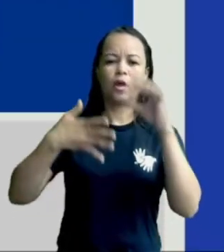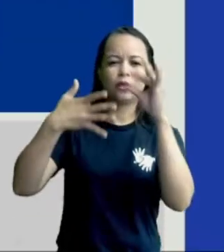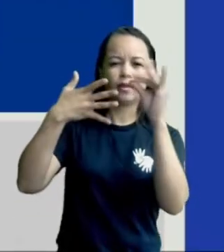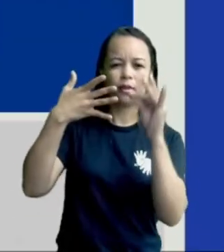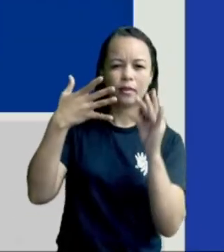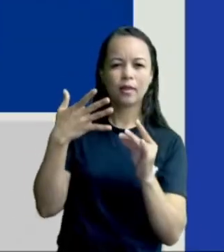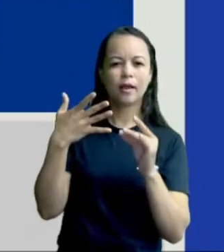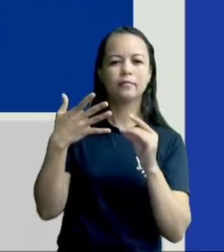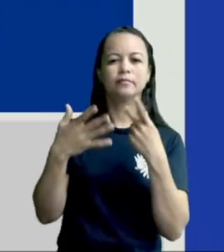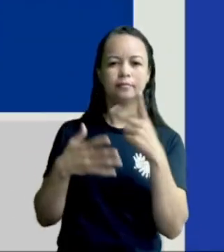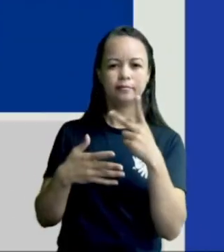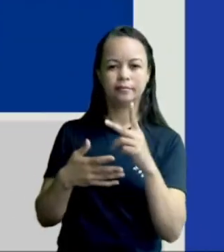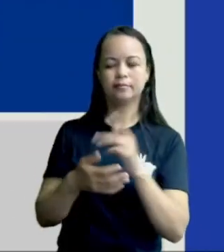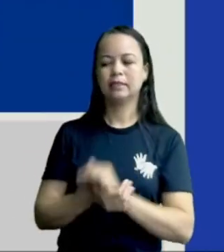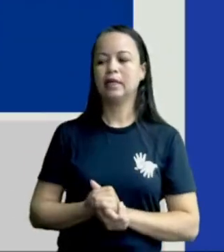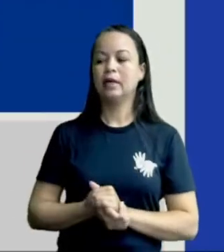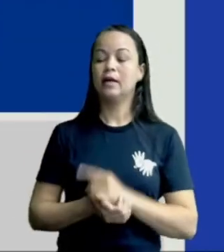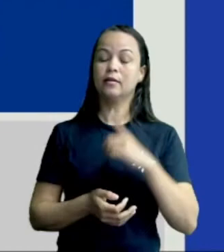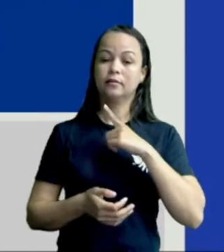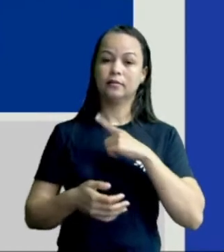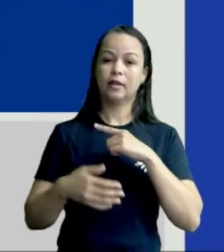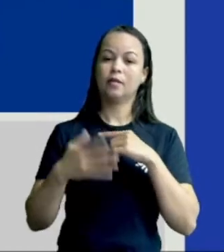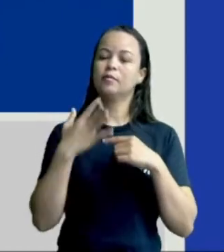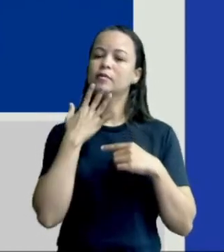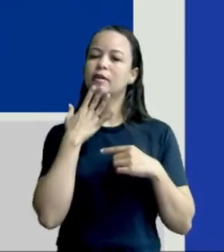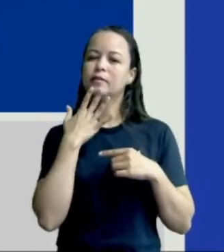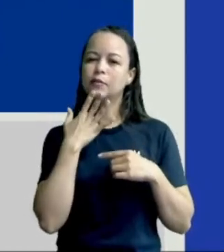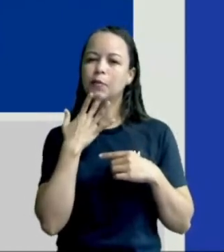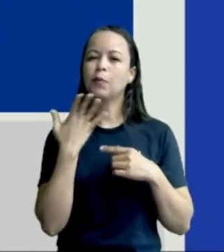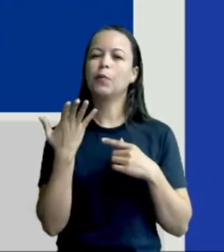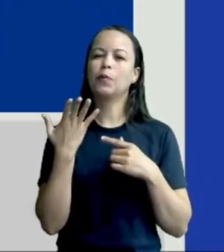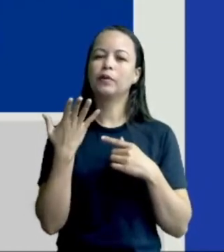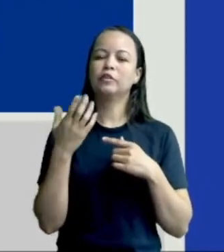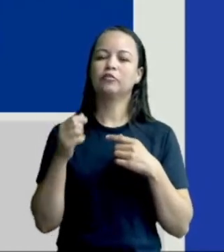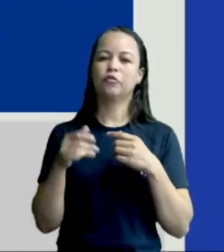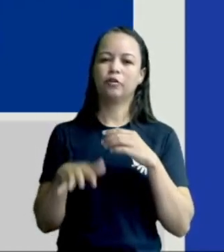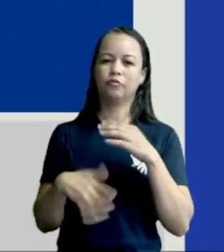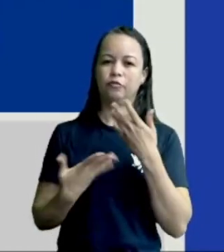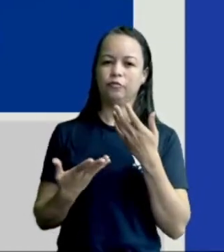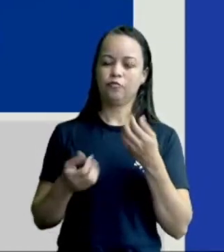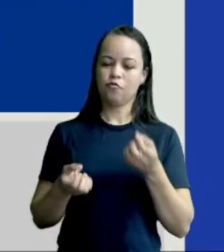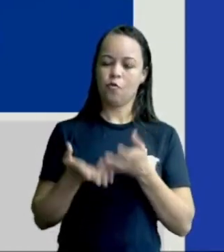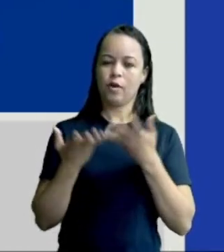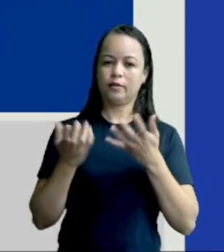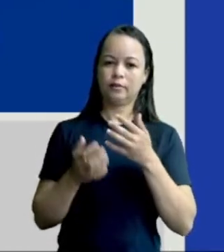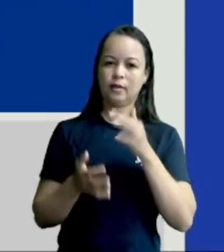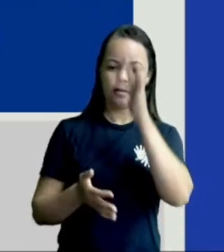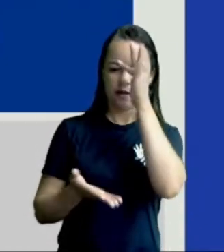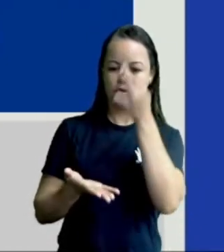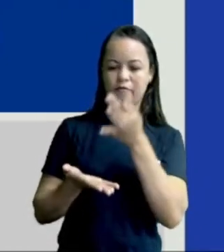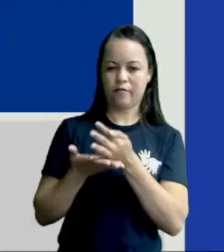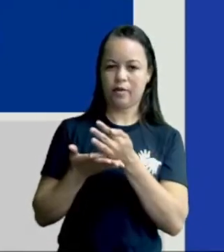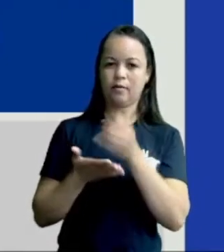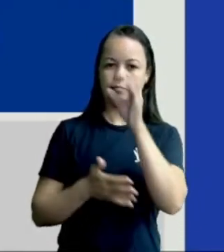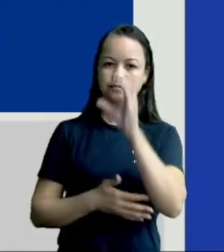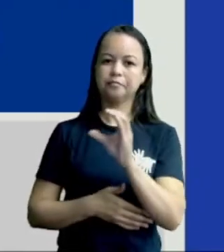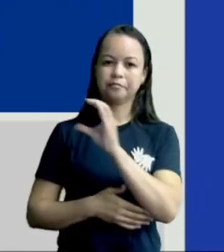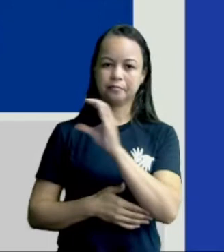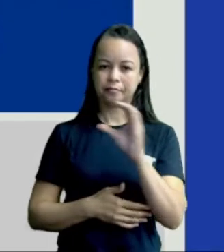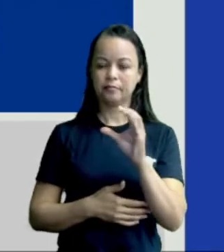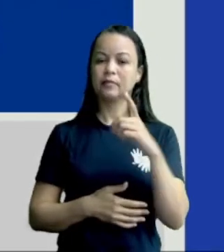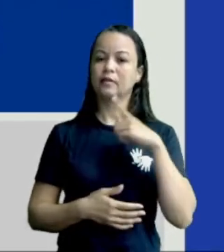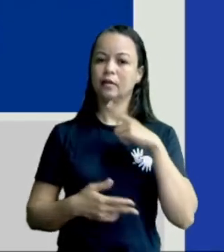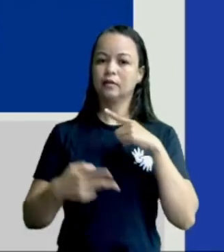Nós temos as cores que foram escolhidas por influência da fé católica, tá certo? Temos aí os